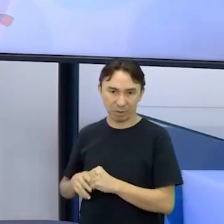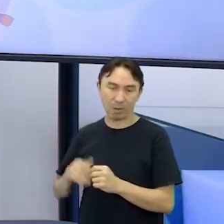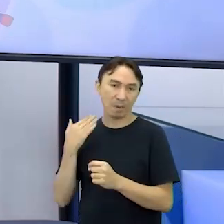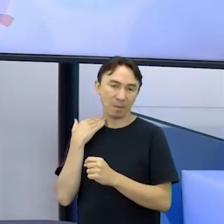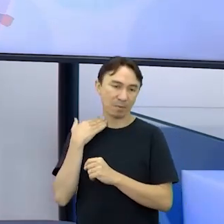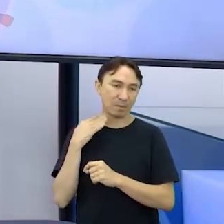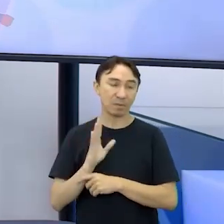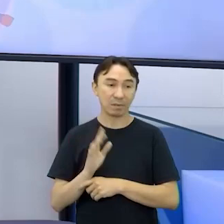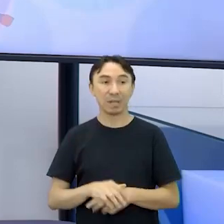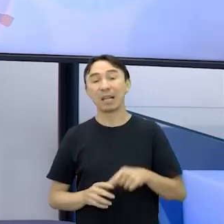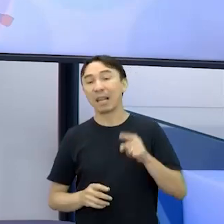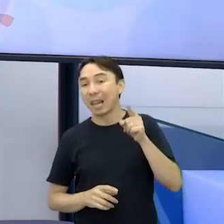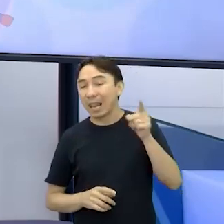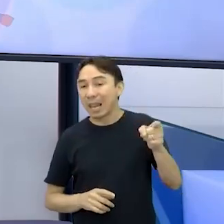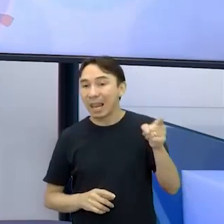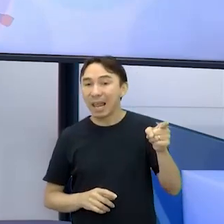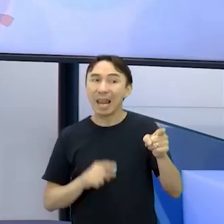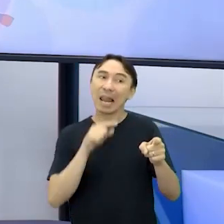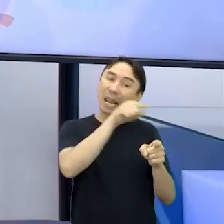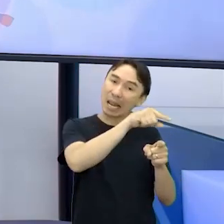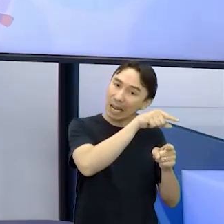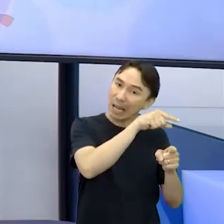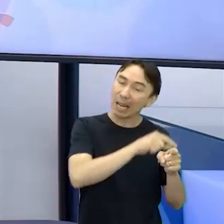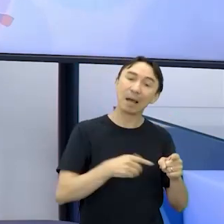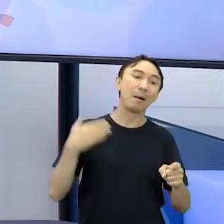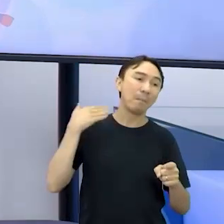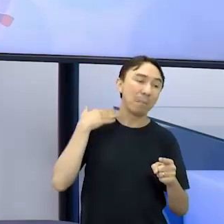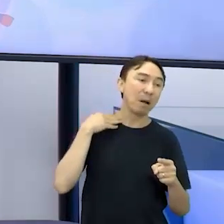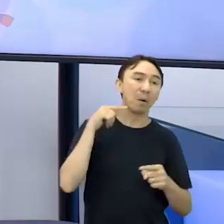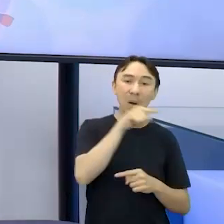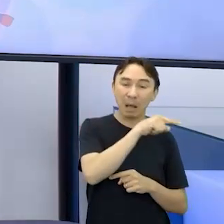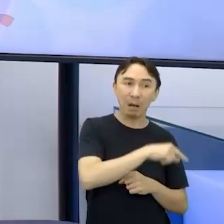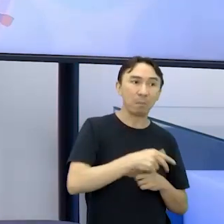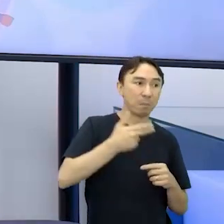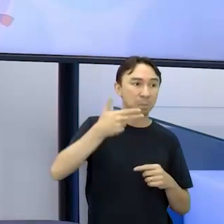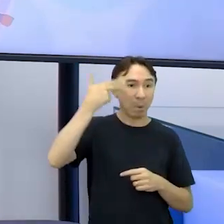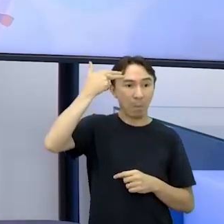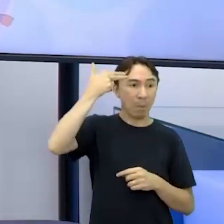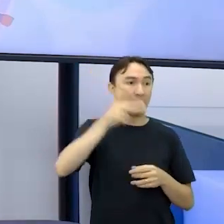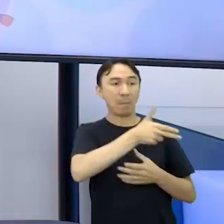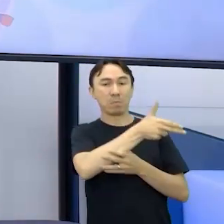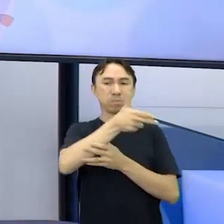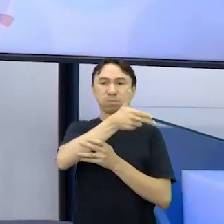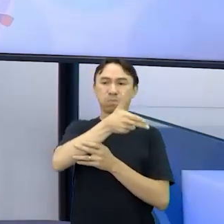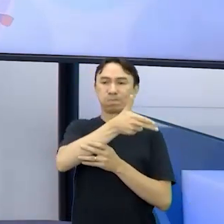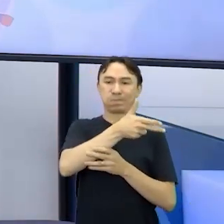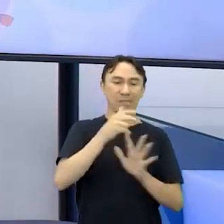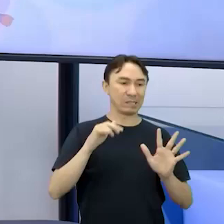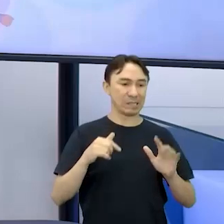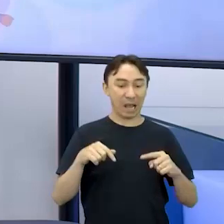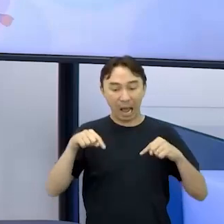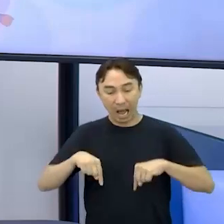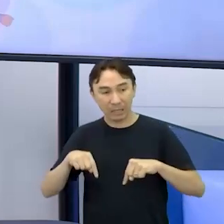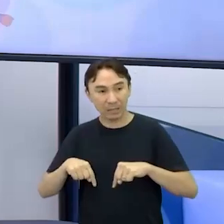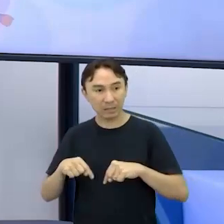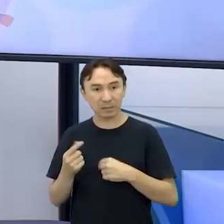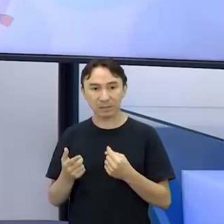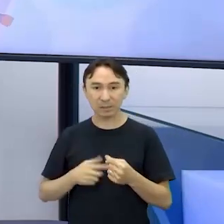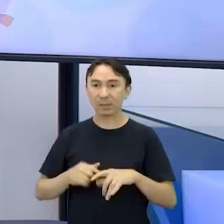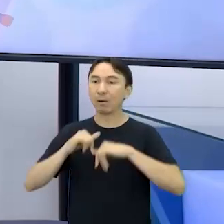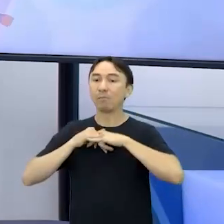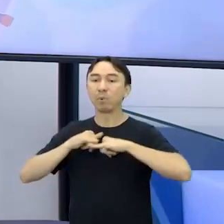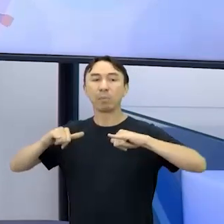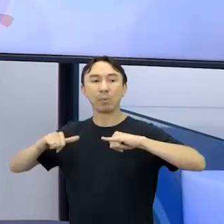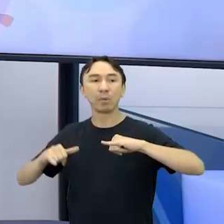internacional. Agora, eu quero que, tipo, um assalto ao banco lá, que foi tão grandioso que chegou para a gente aqui, como é que foi noticiado lá e foi noticiado aqui? Vamos começar